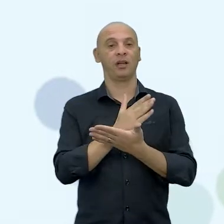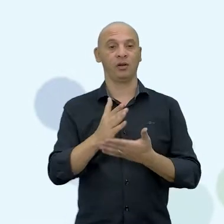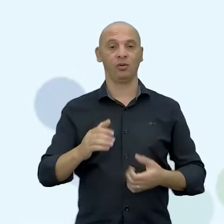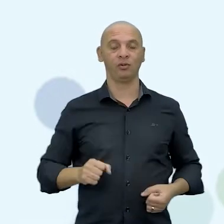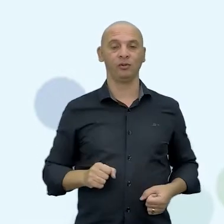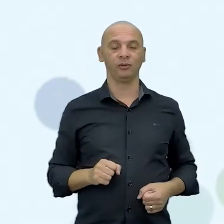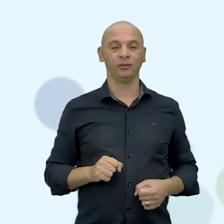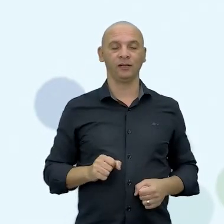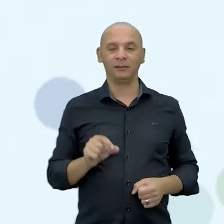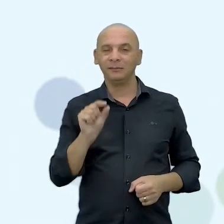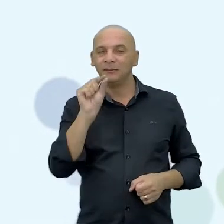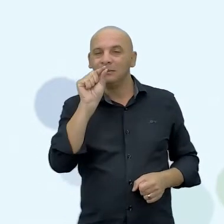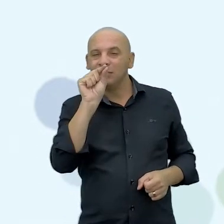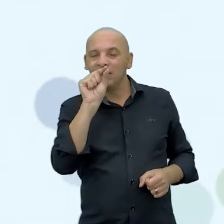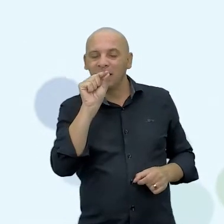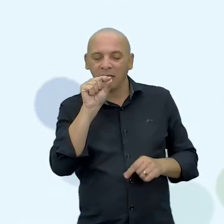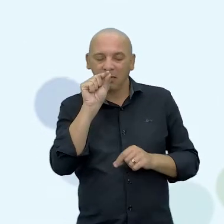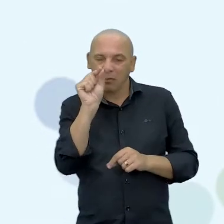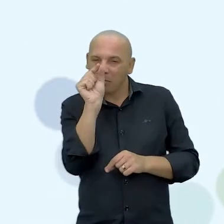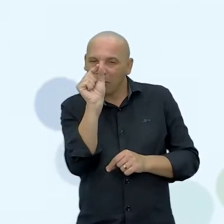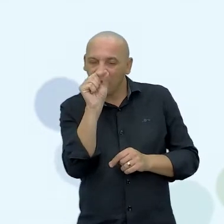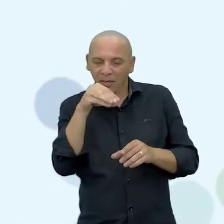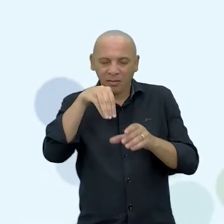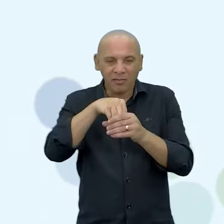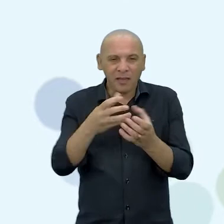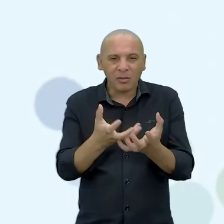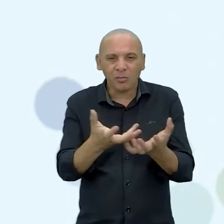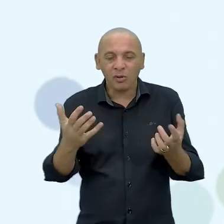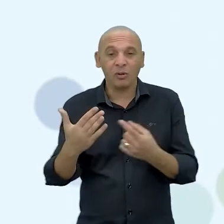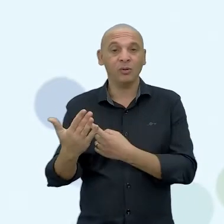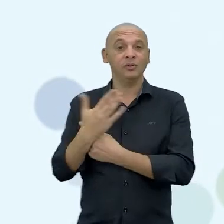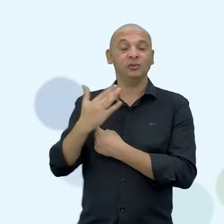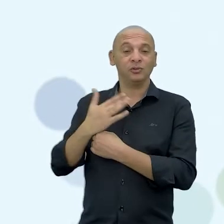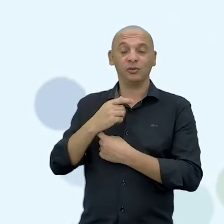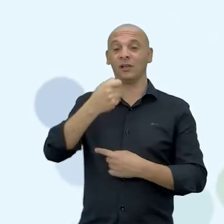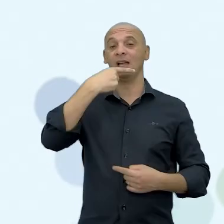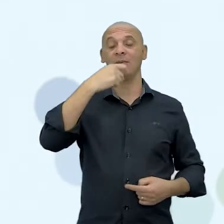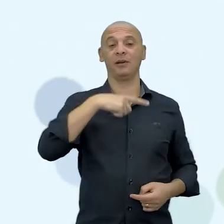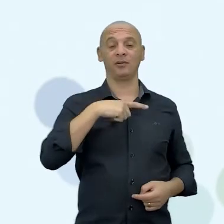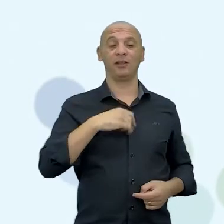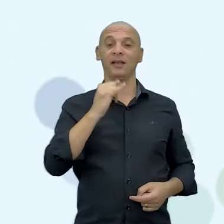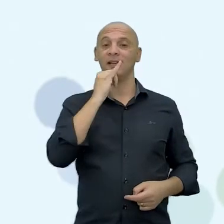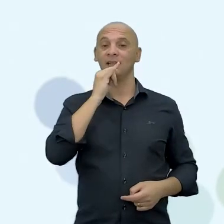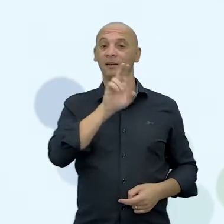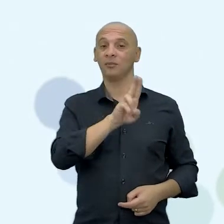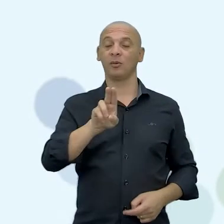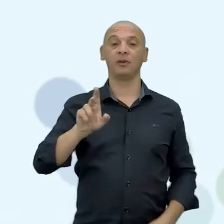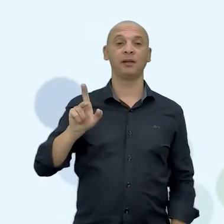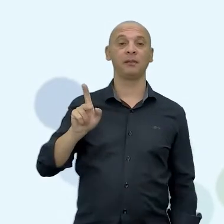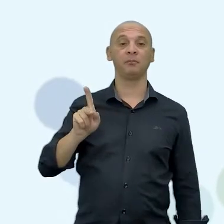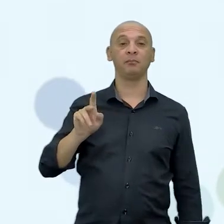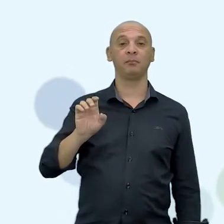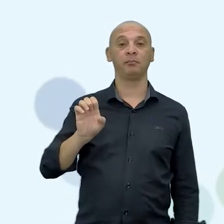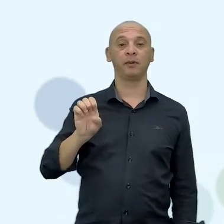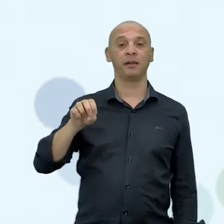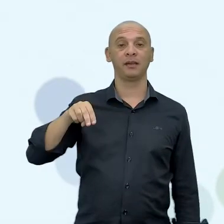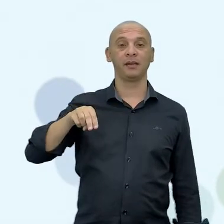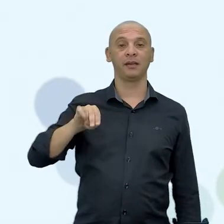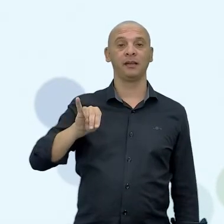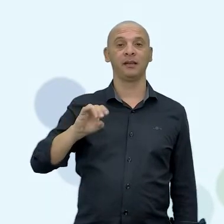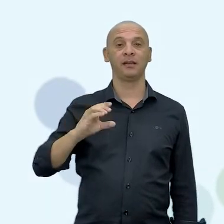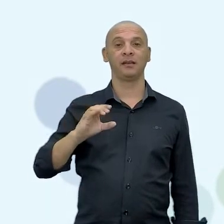solo são usados para produzir antibióticos. A penicilina, por exemplo, um dos antibióticos mais usados no mundo,